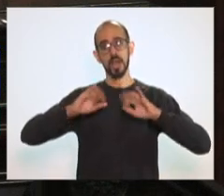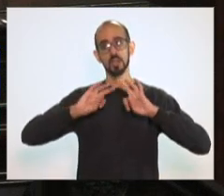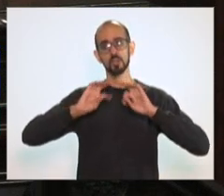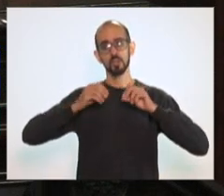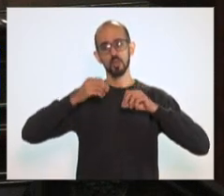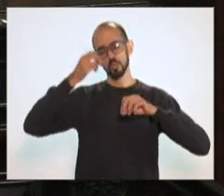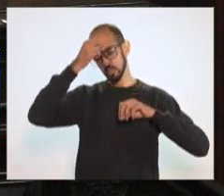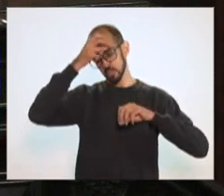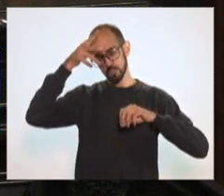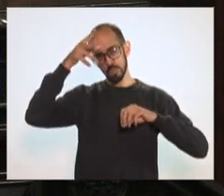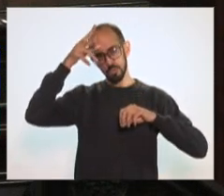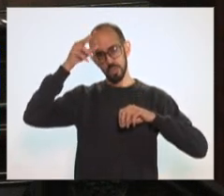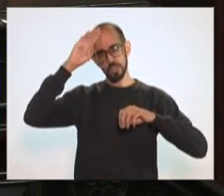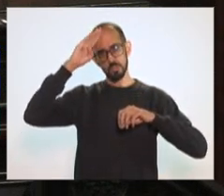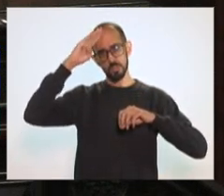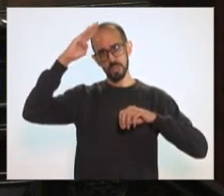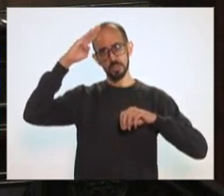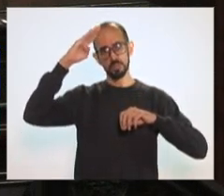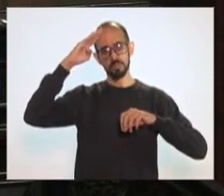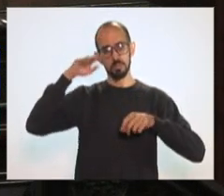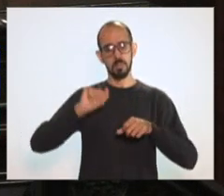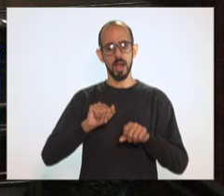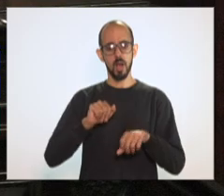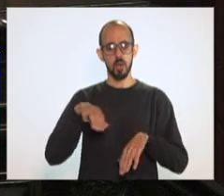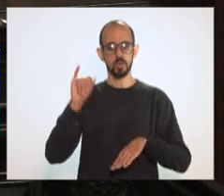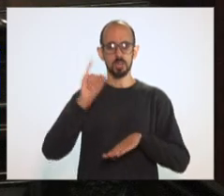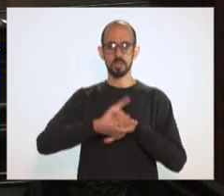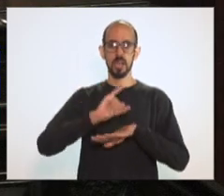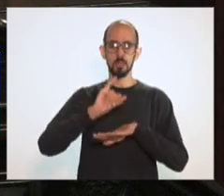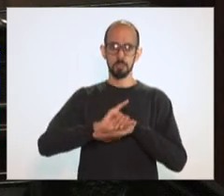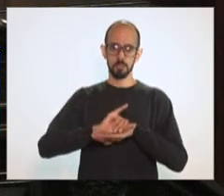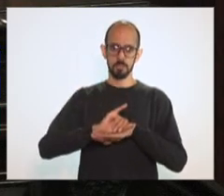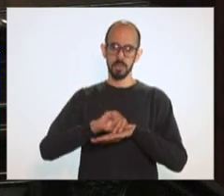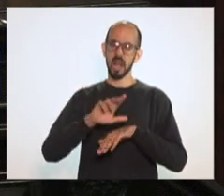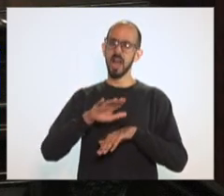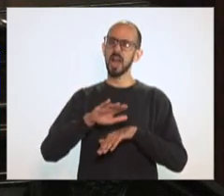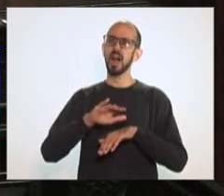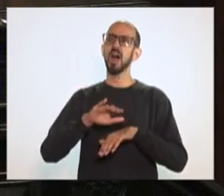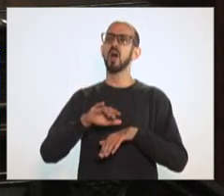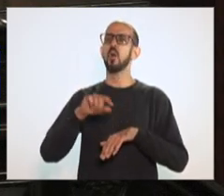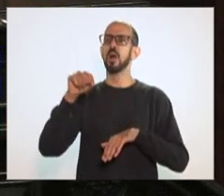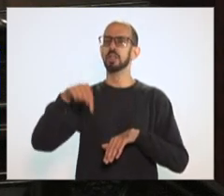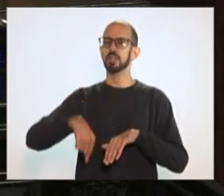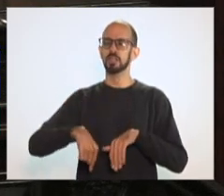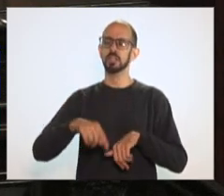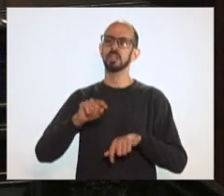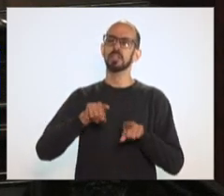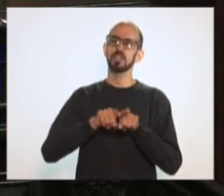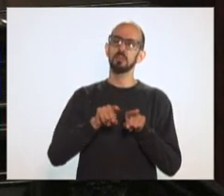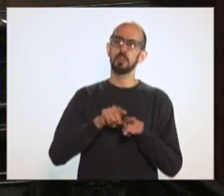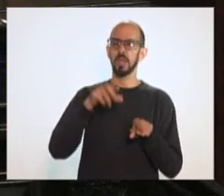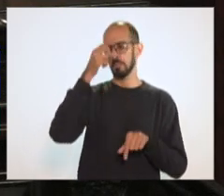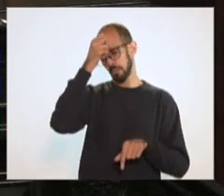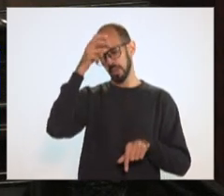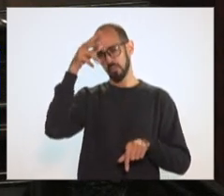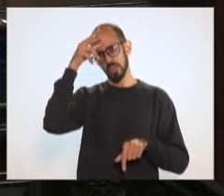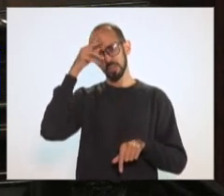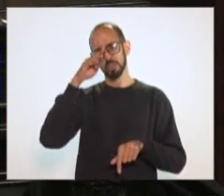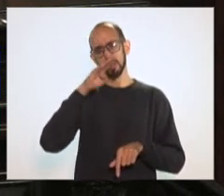principalmente aqueles da região metropolitana, estavam lá, todos os prefeitos da Baixada Fluminense, os prefeitos da